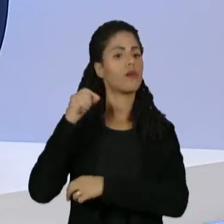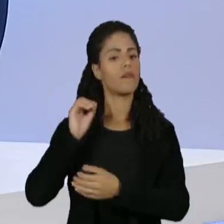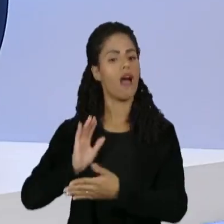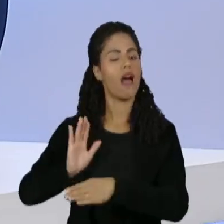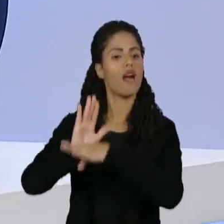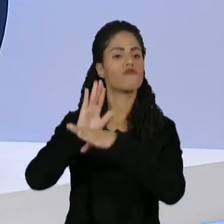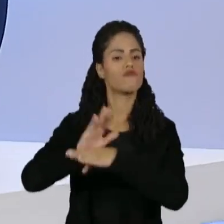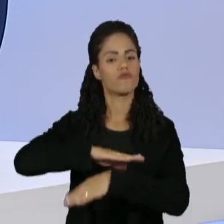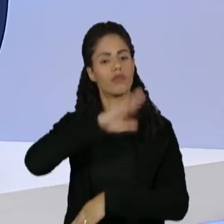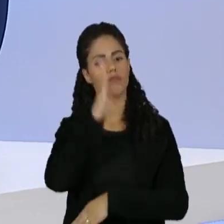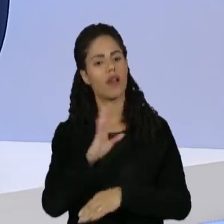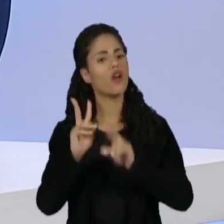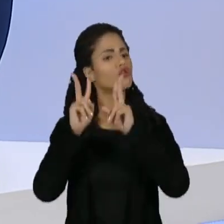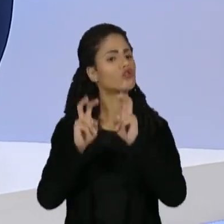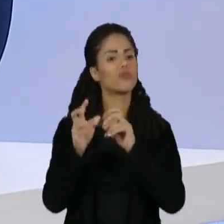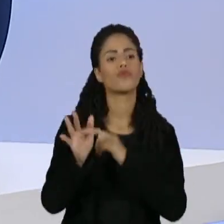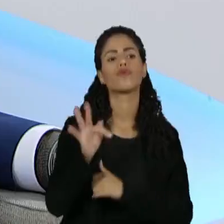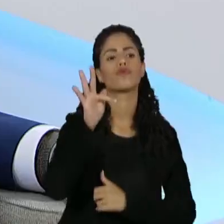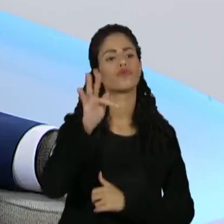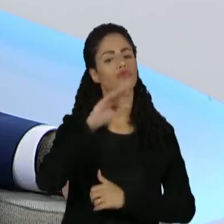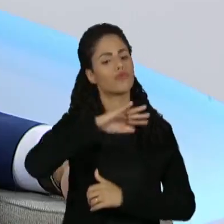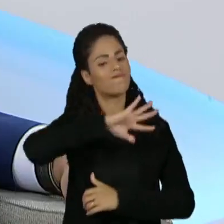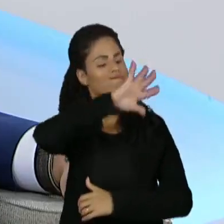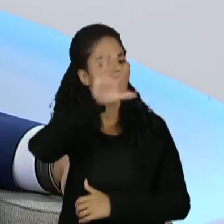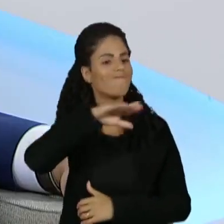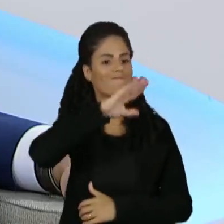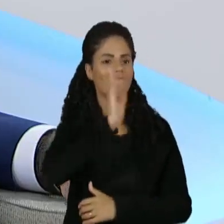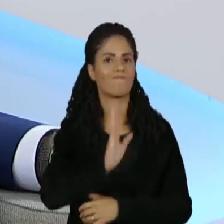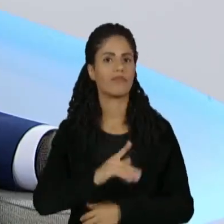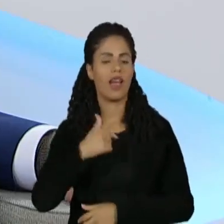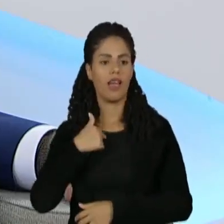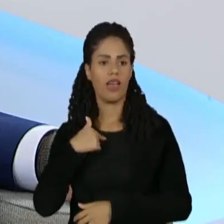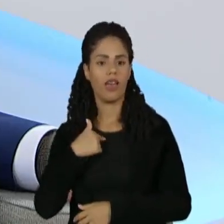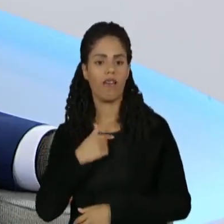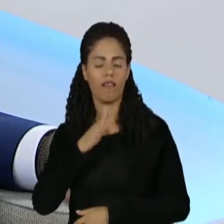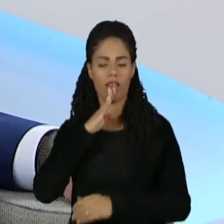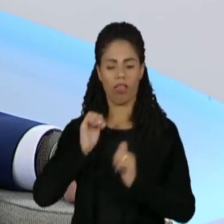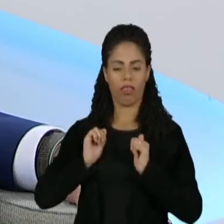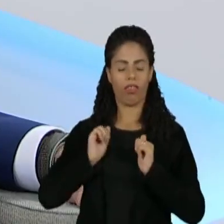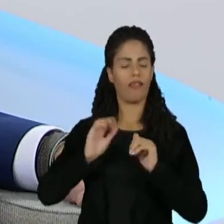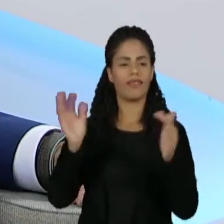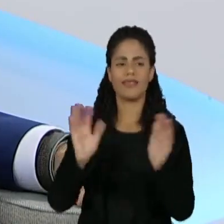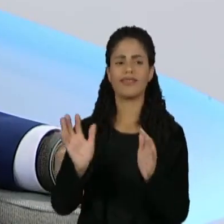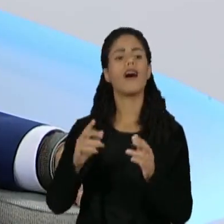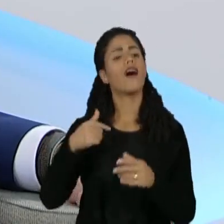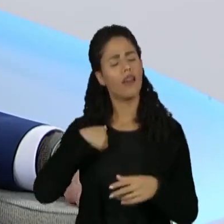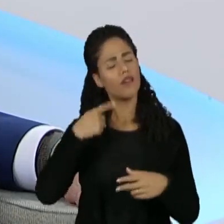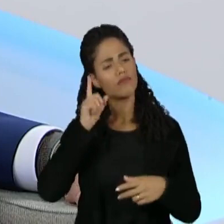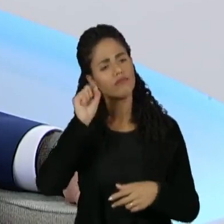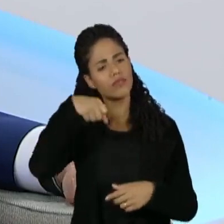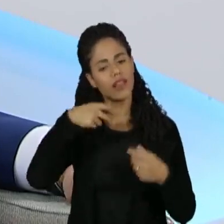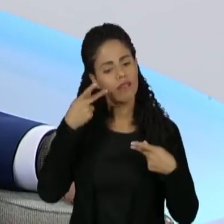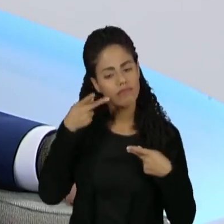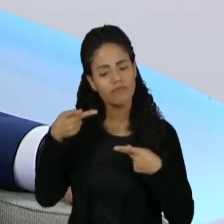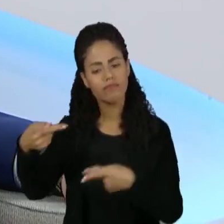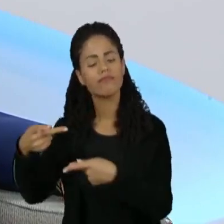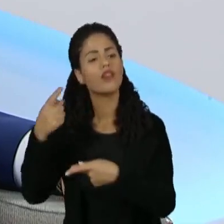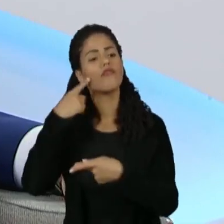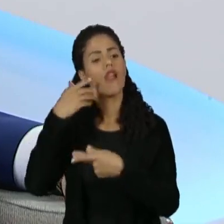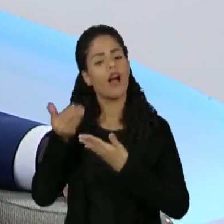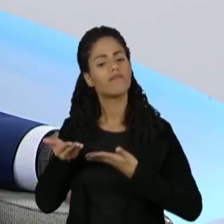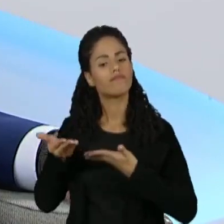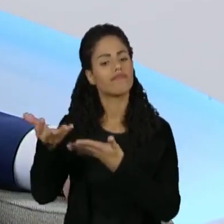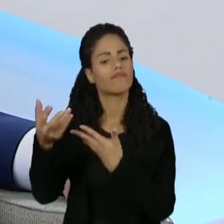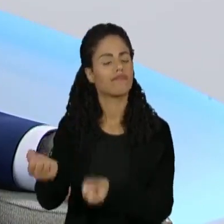Brasil, para conversar sobre o Brasil, sobre o futuro da nossa nação, eu não vou me negar a visitá-lo ou a atender o